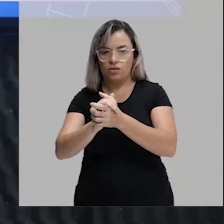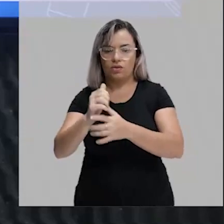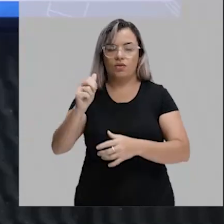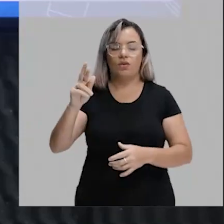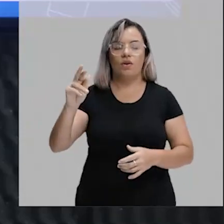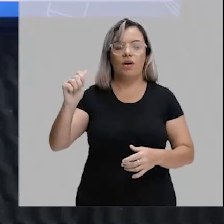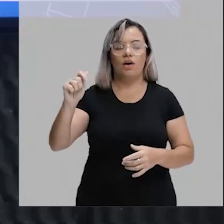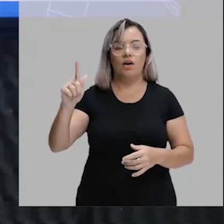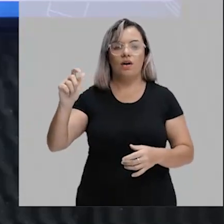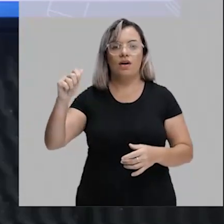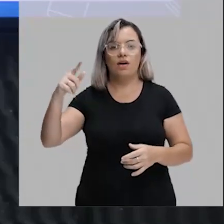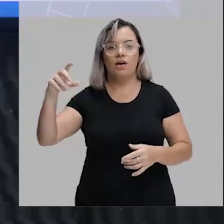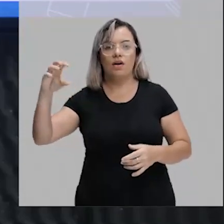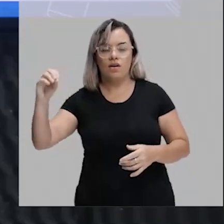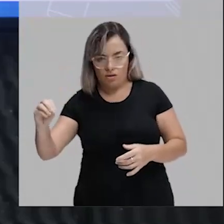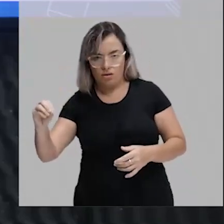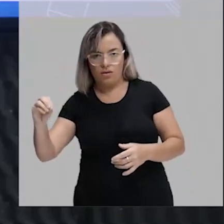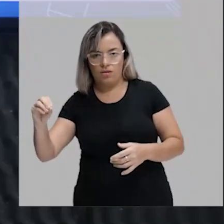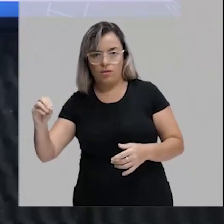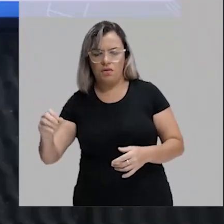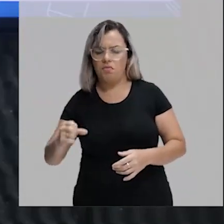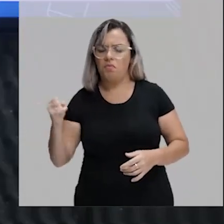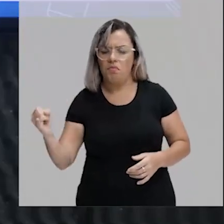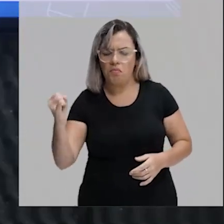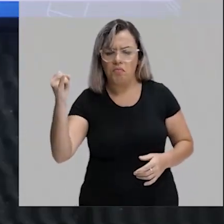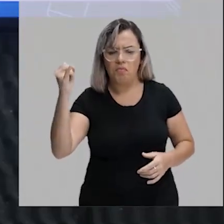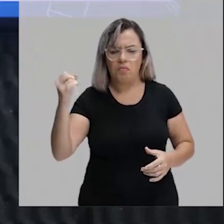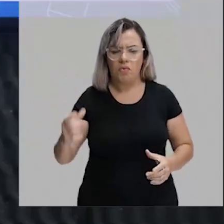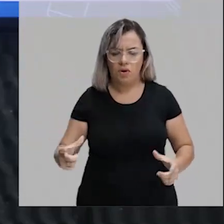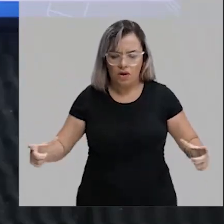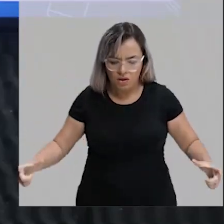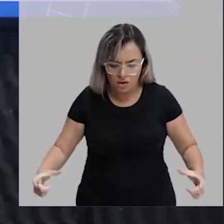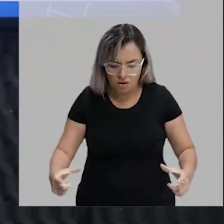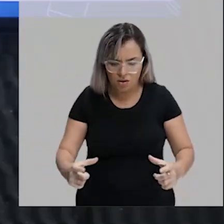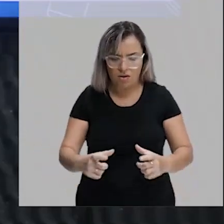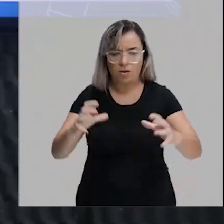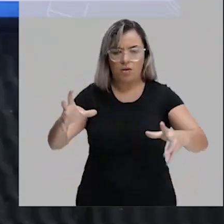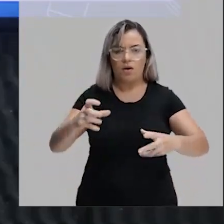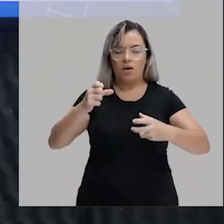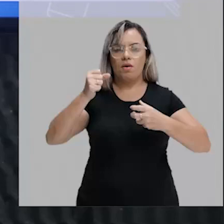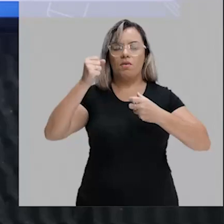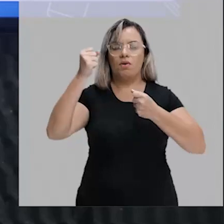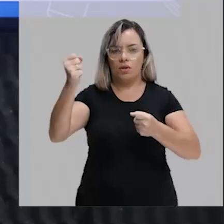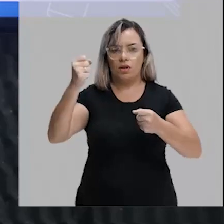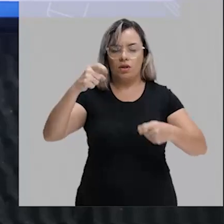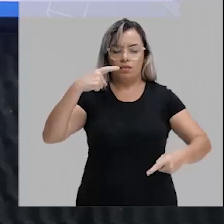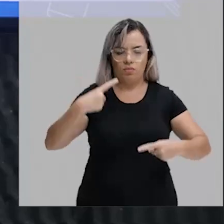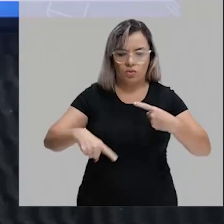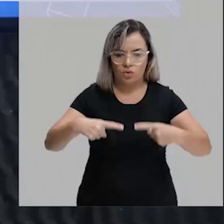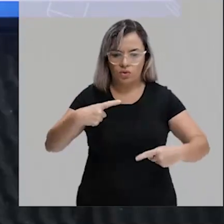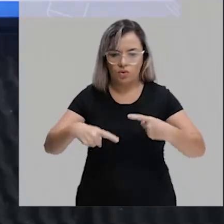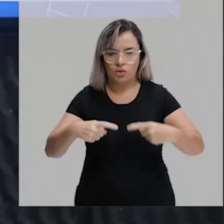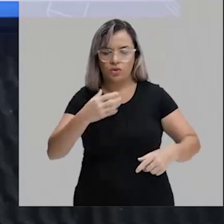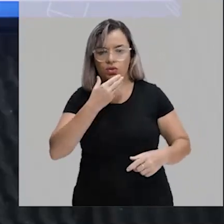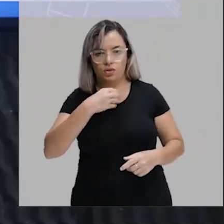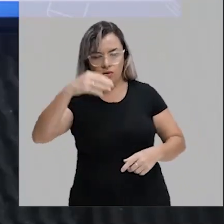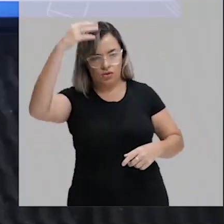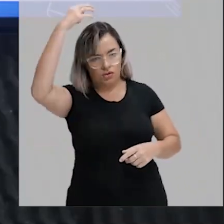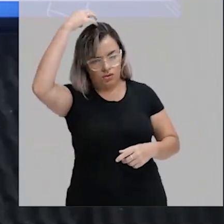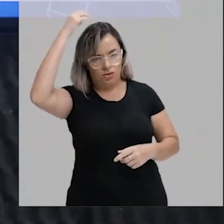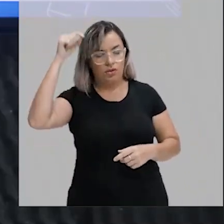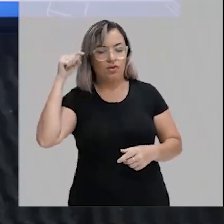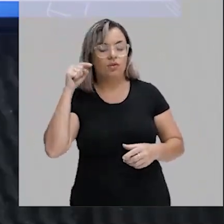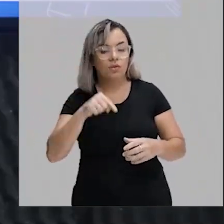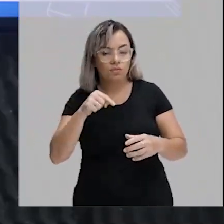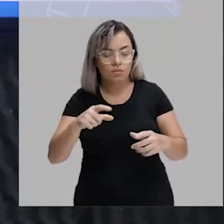o processo de centralização do poder político desses monarcas. E essa centralização